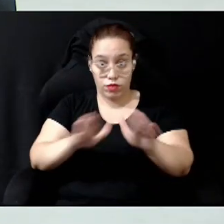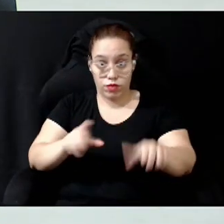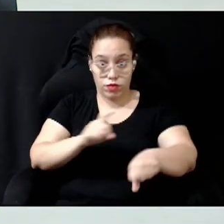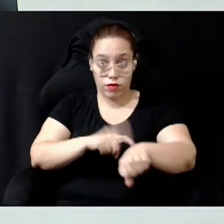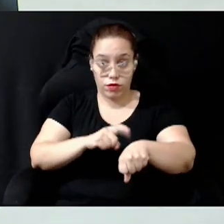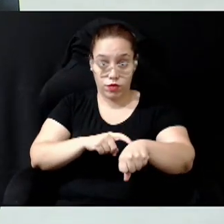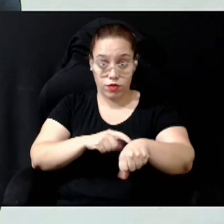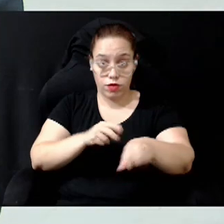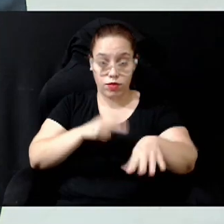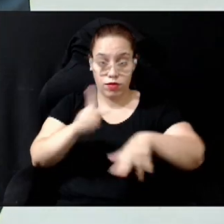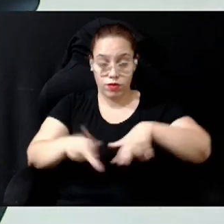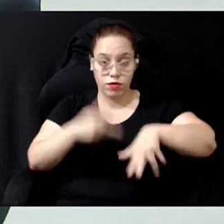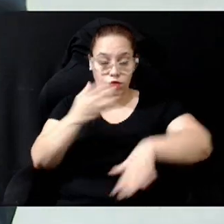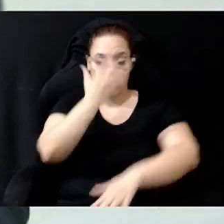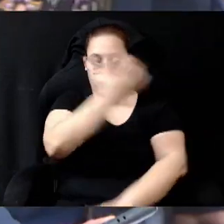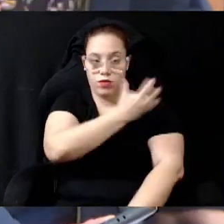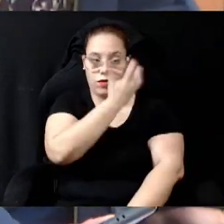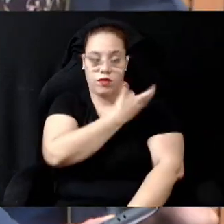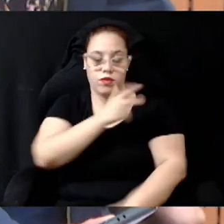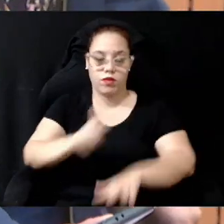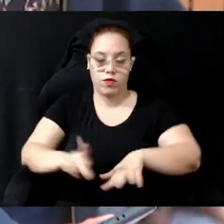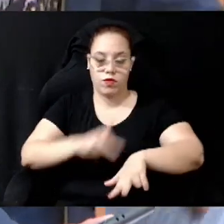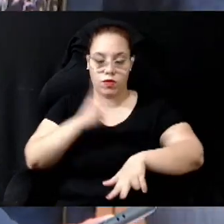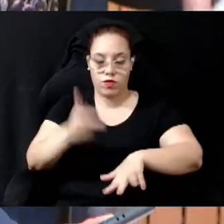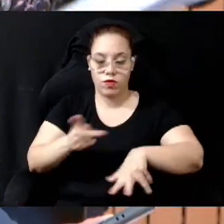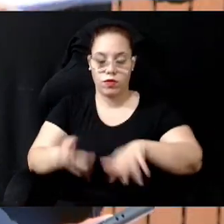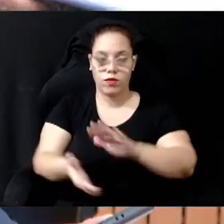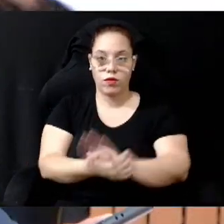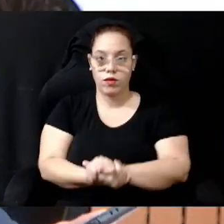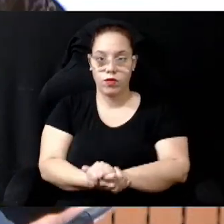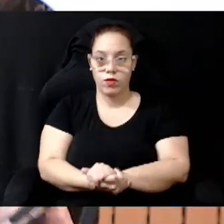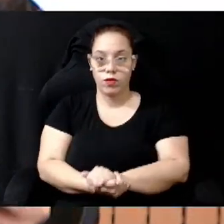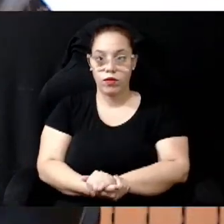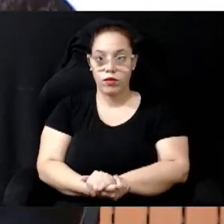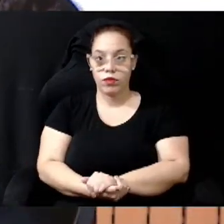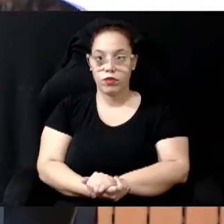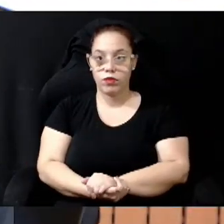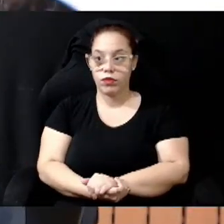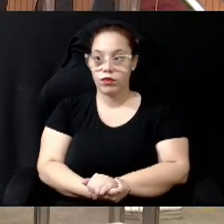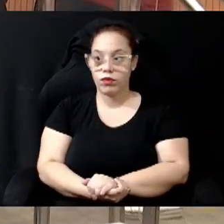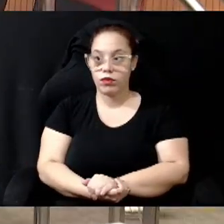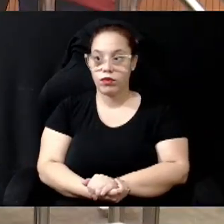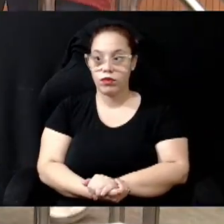Guida Calixto para exalar o parecer. Vereadora Guida Calixto, tem a palavra para exalar parecer.